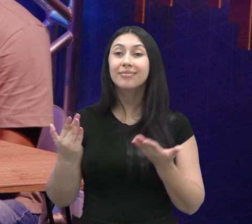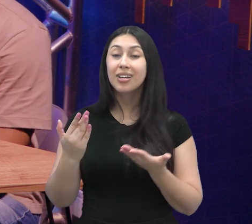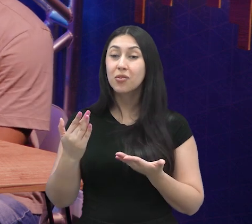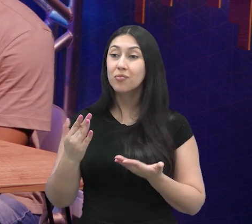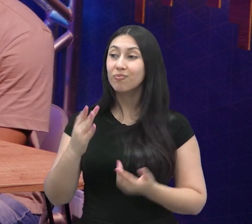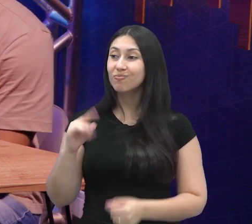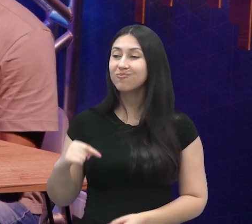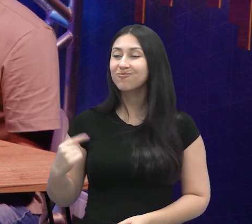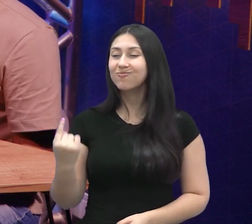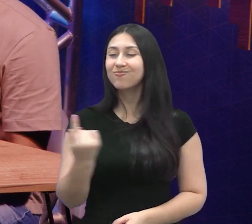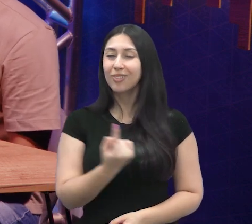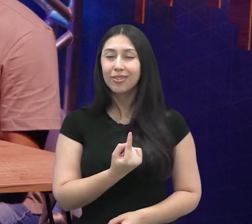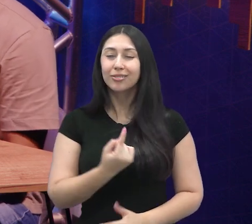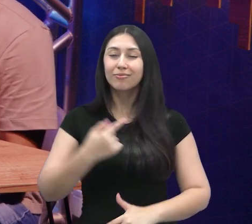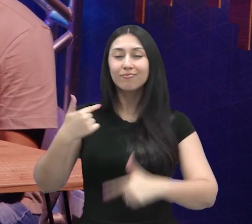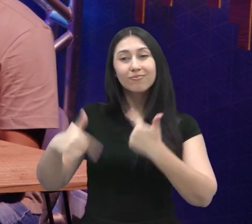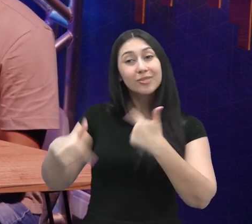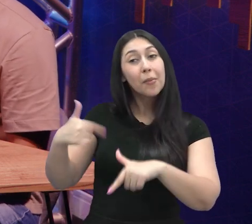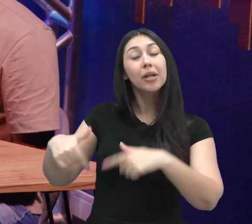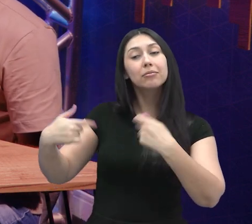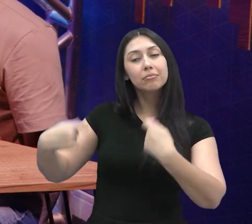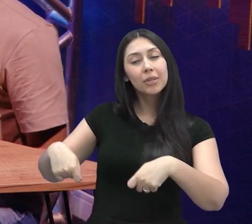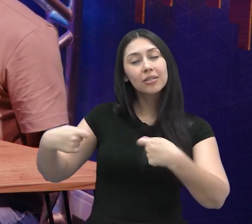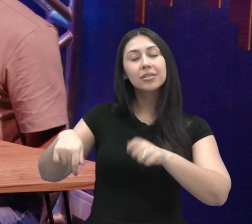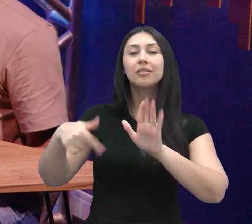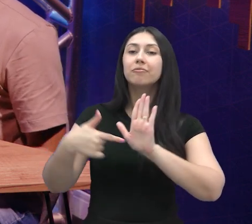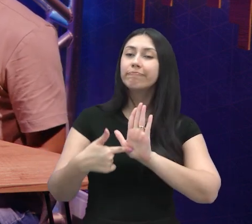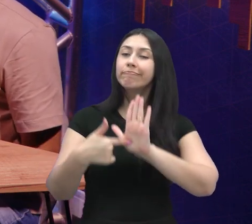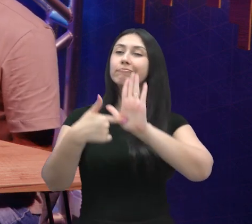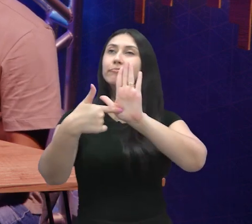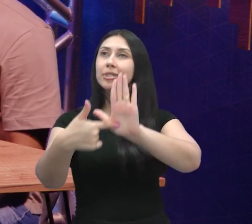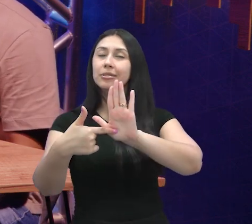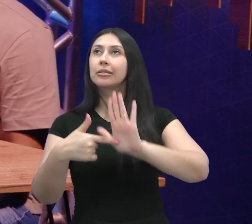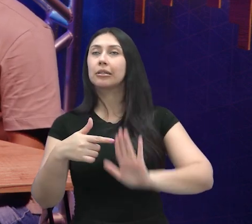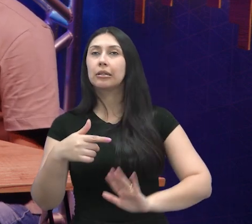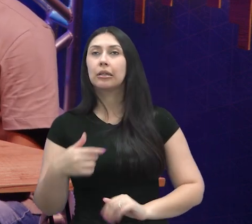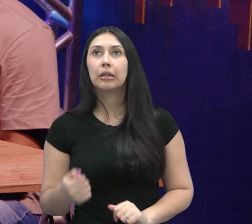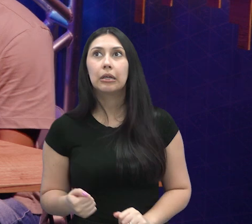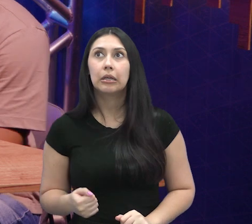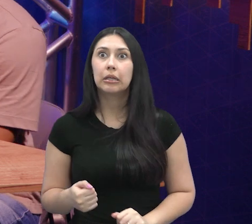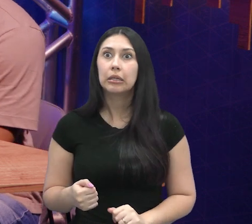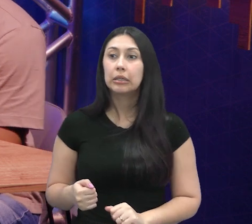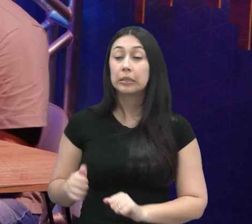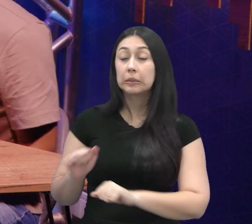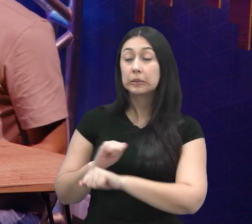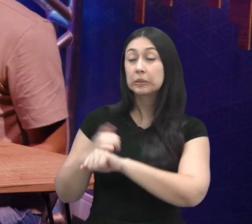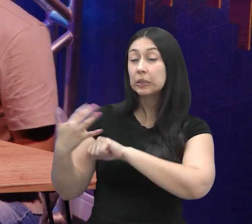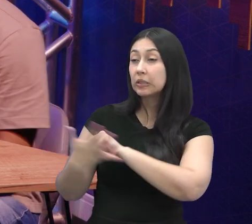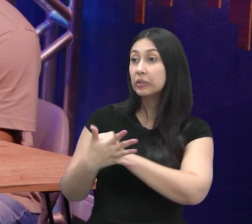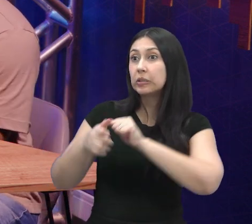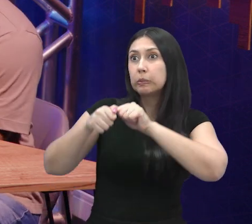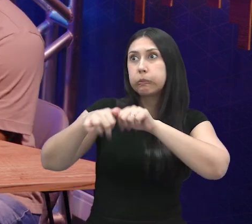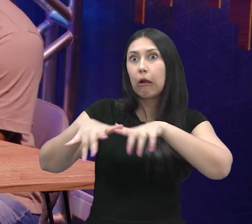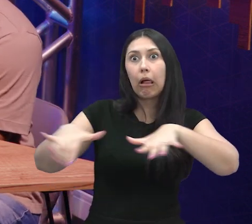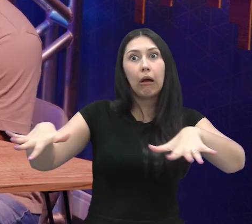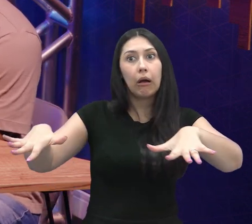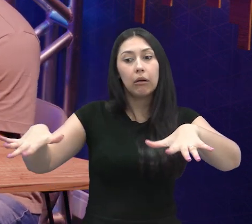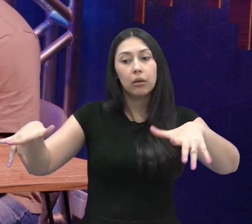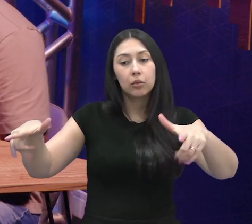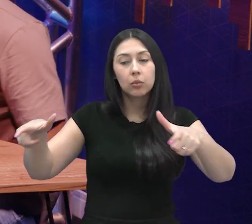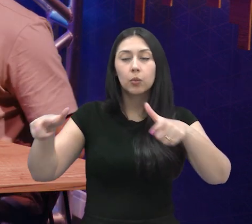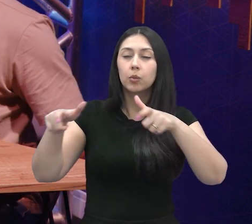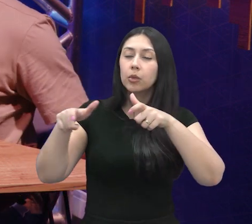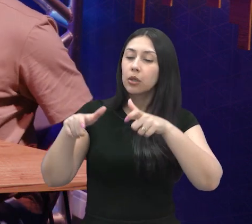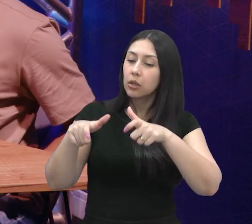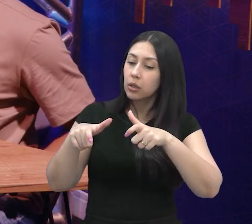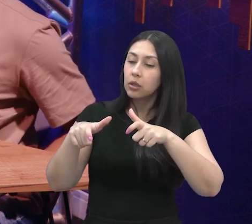fazia parte do nosso trabalho mostrar para as pessoas, olha, a pandemia tinha se agravado esse mês, não,